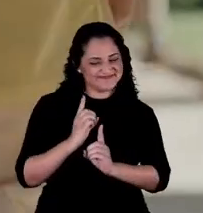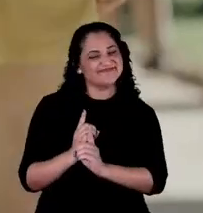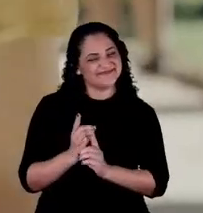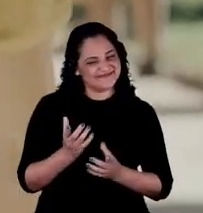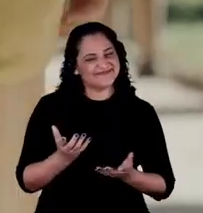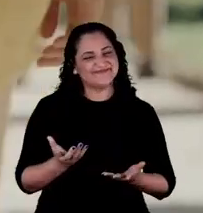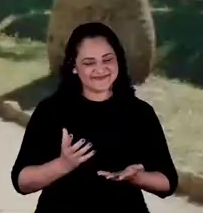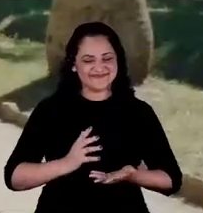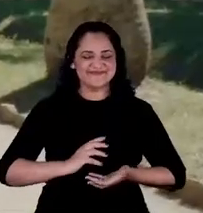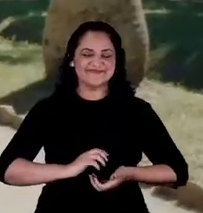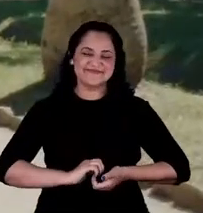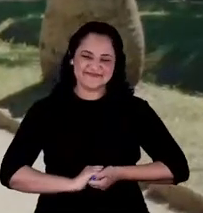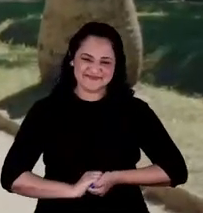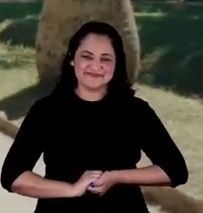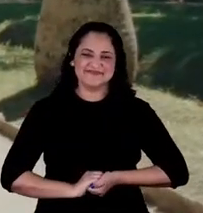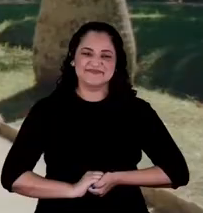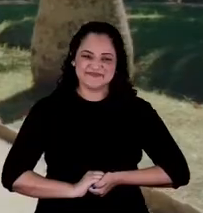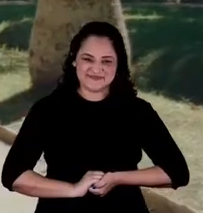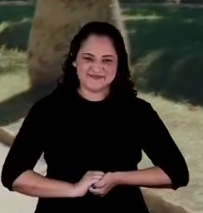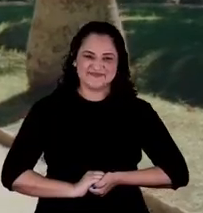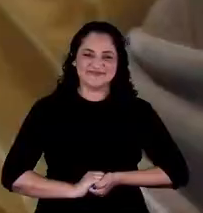e gera encontros